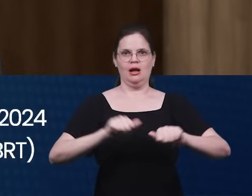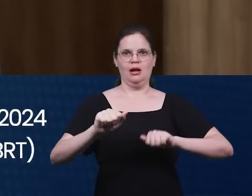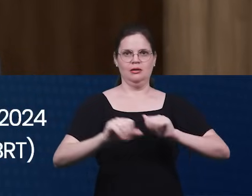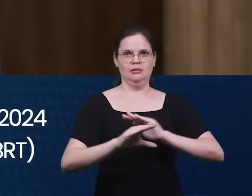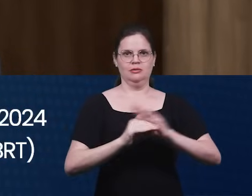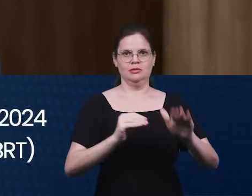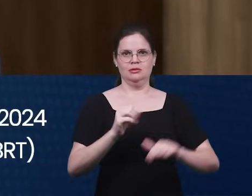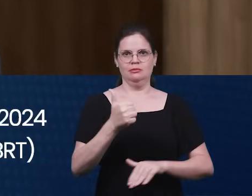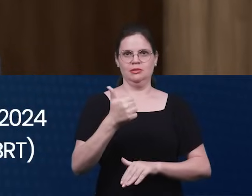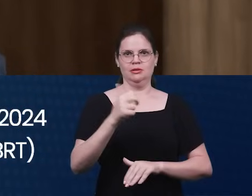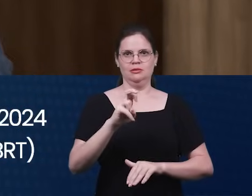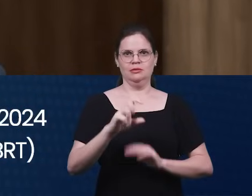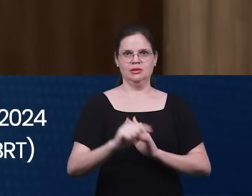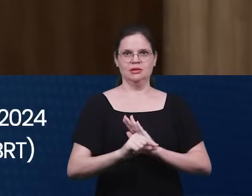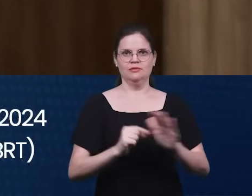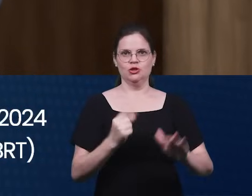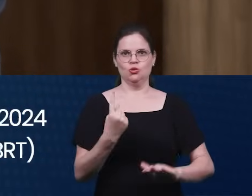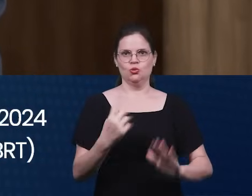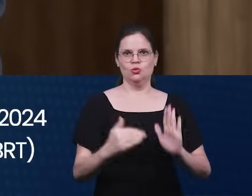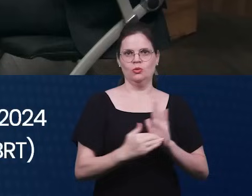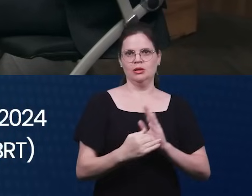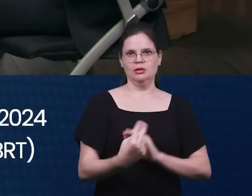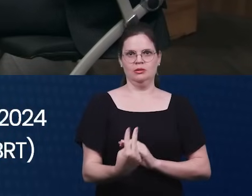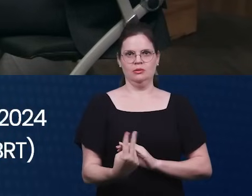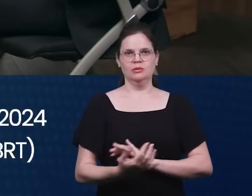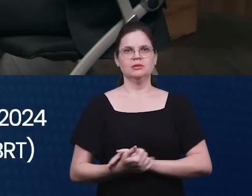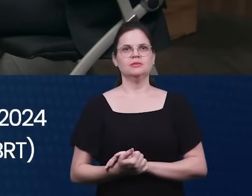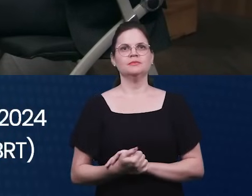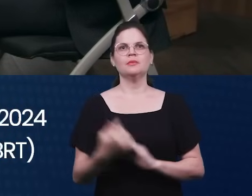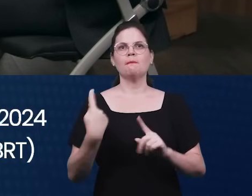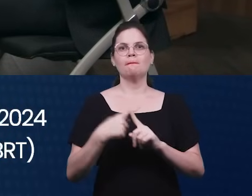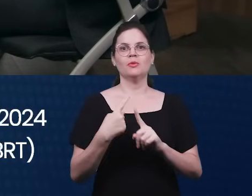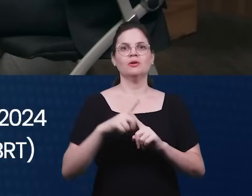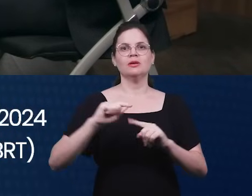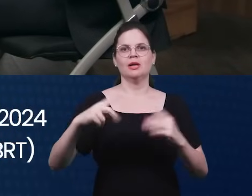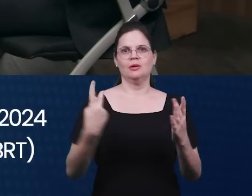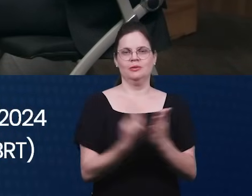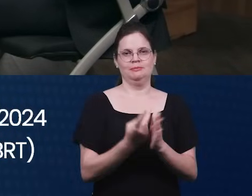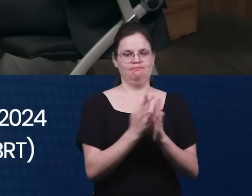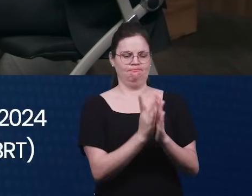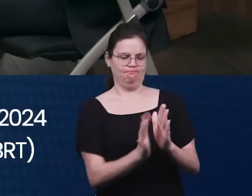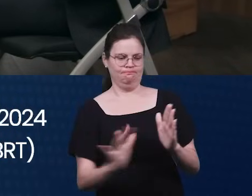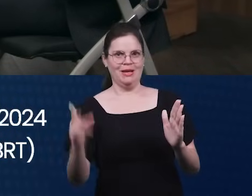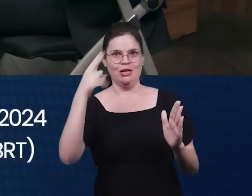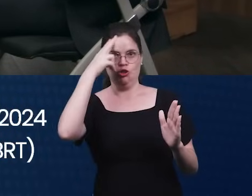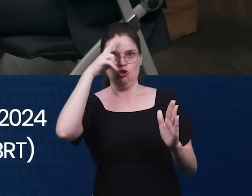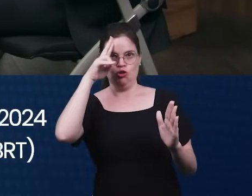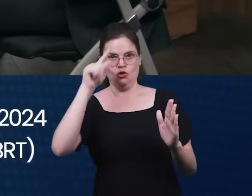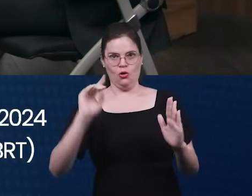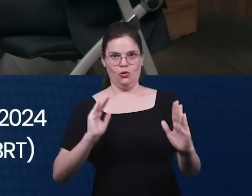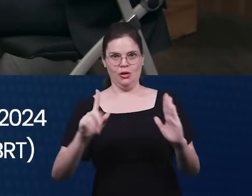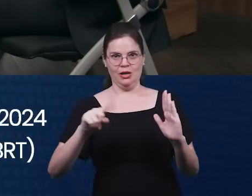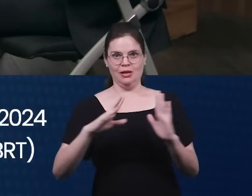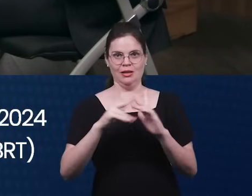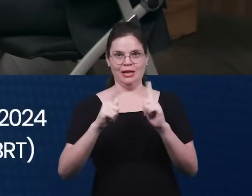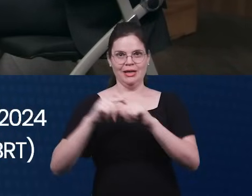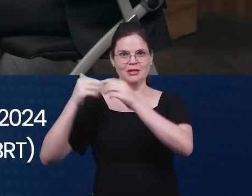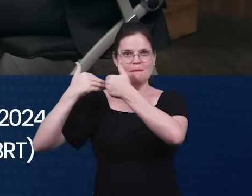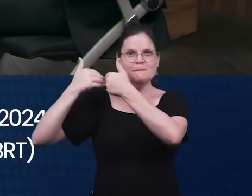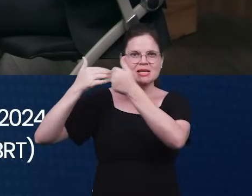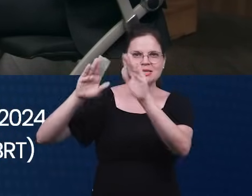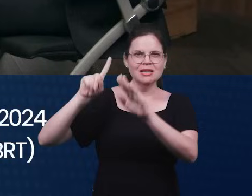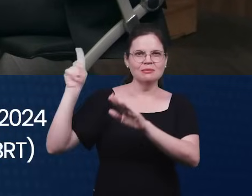e 2 porque houve um momento na história da igreja na chamada Igreja Apostólica que está lá no livro de